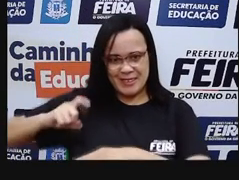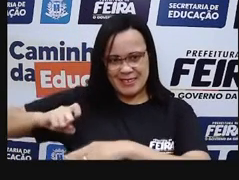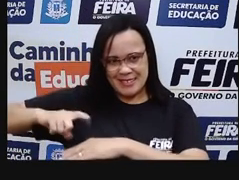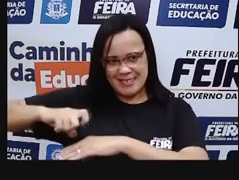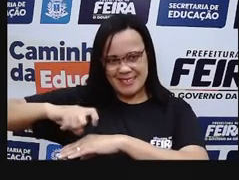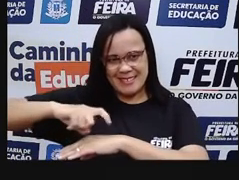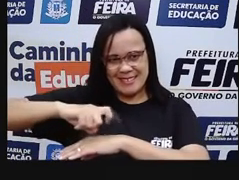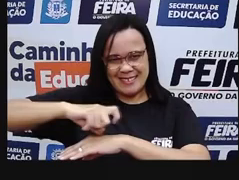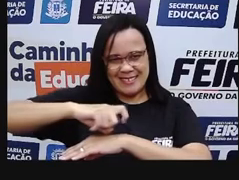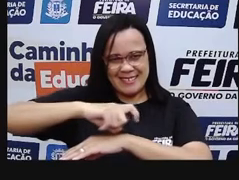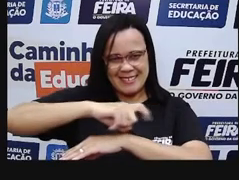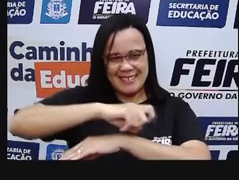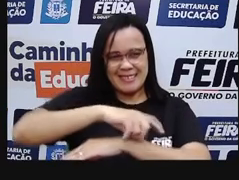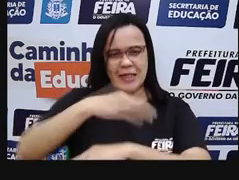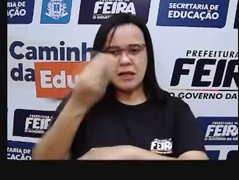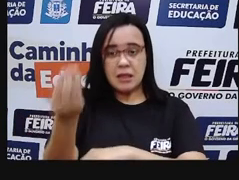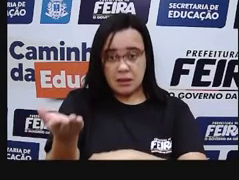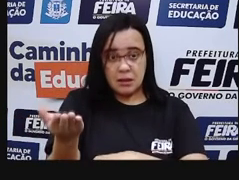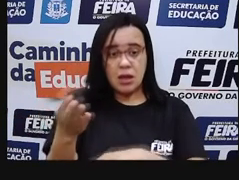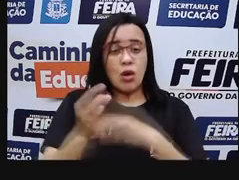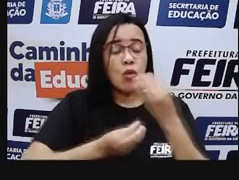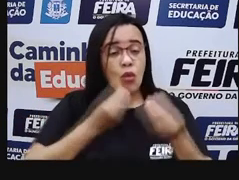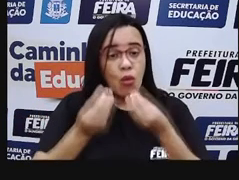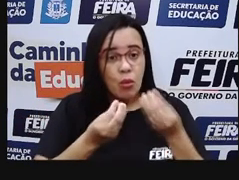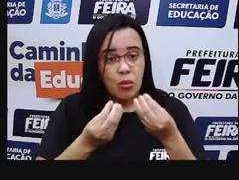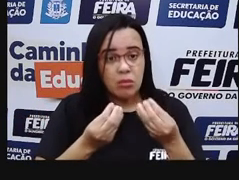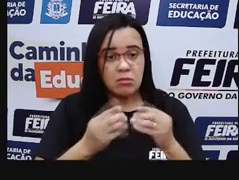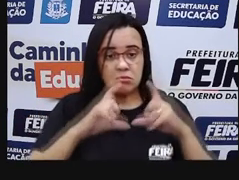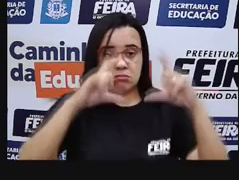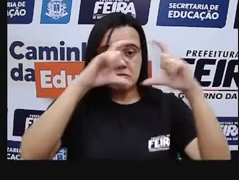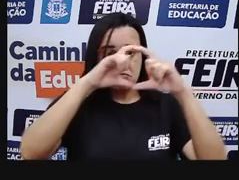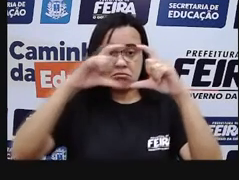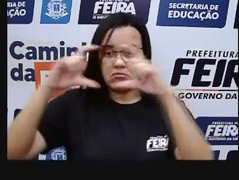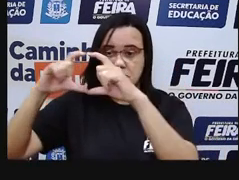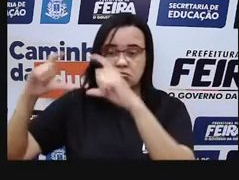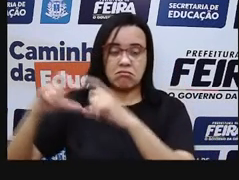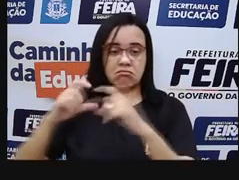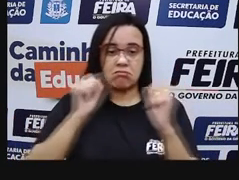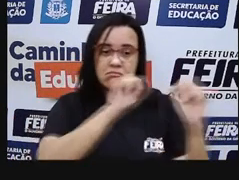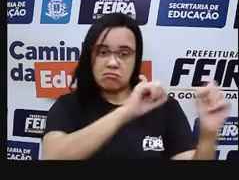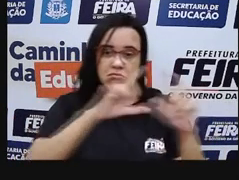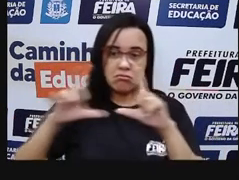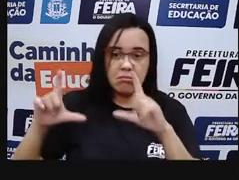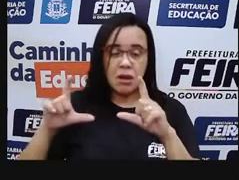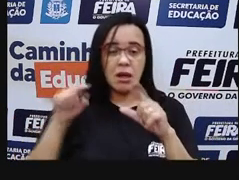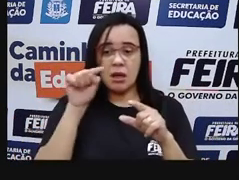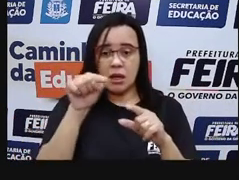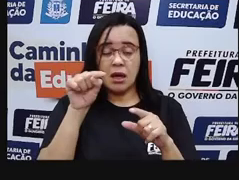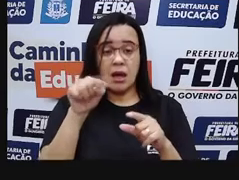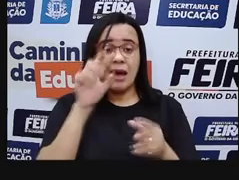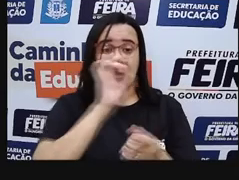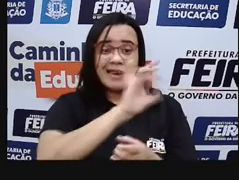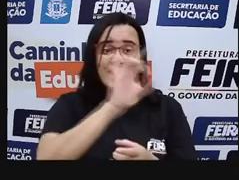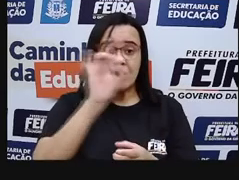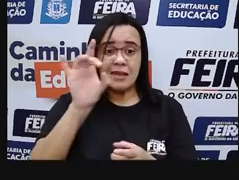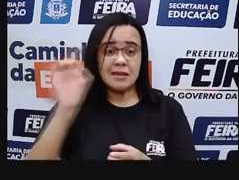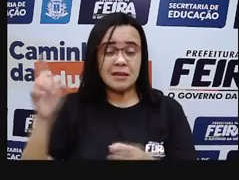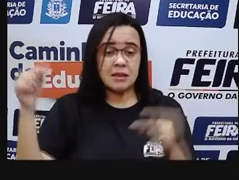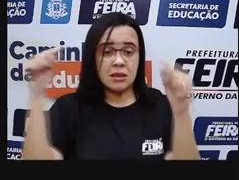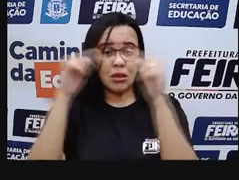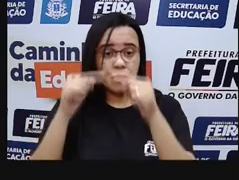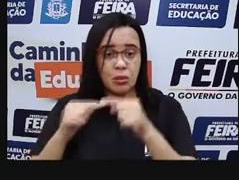nessas três esses quatro círculos tem bactérias certo cada um desses bichinhos aí são aqueles